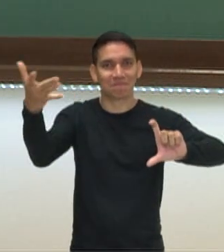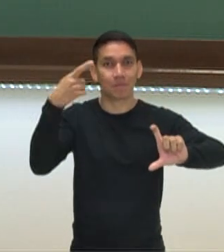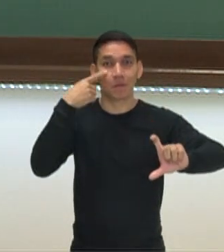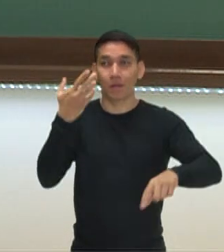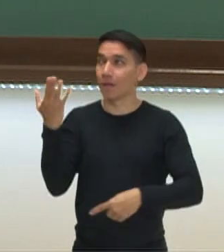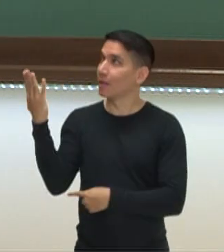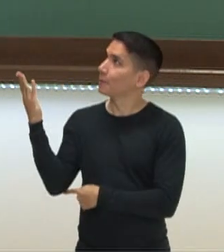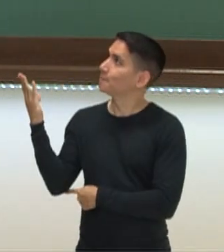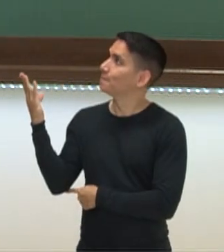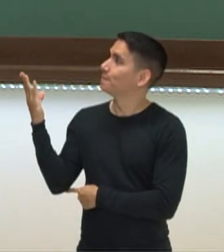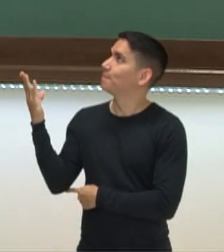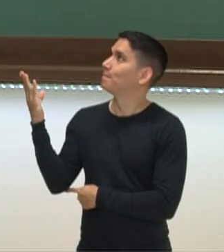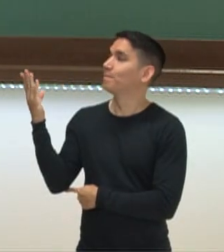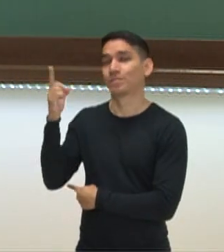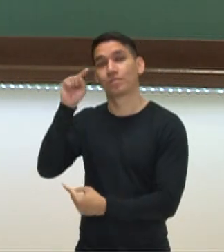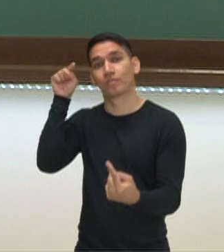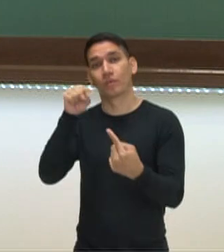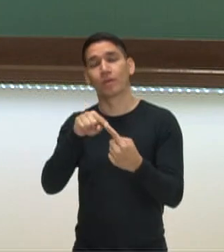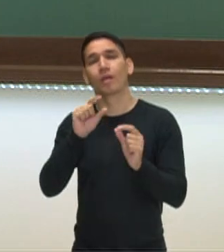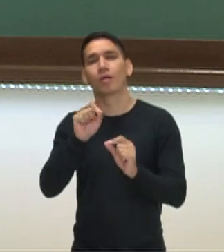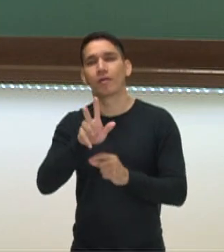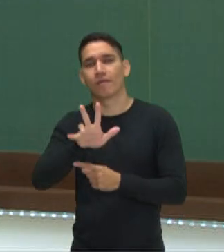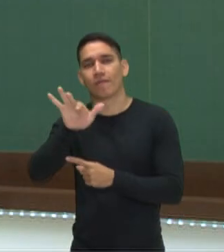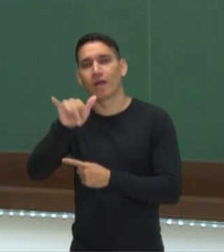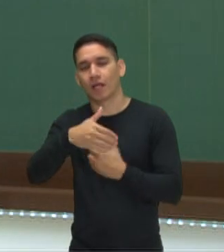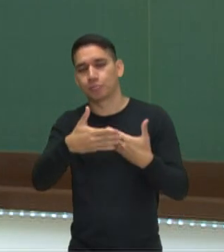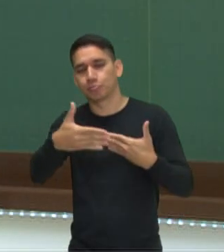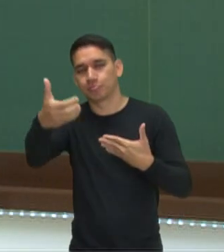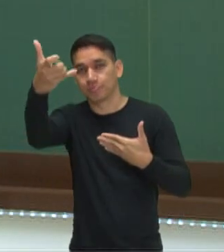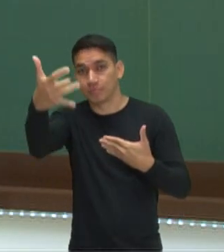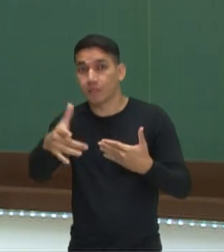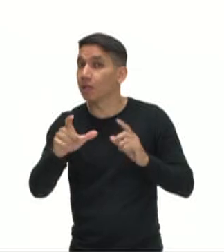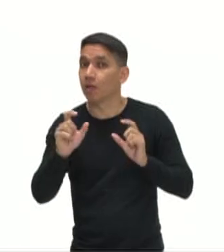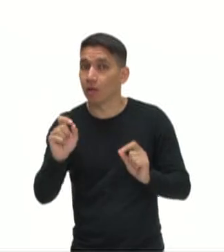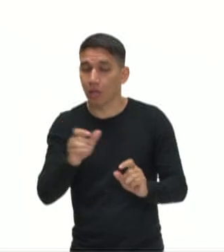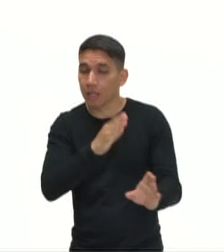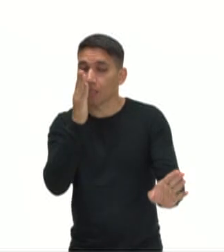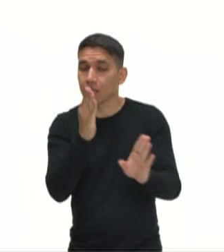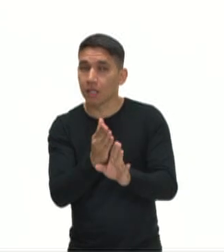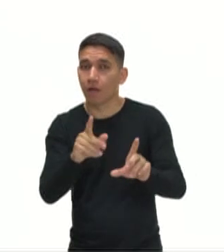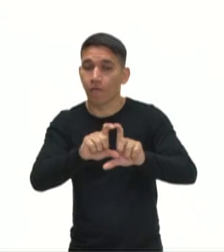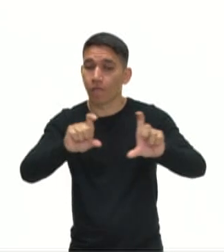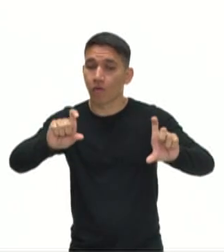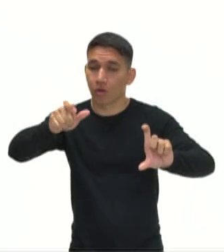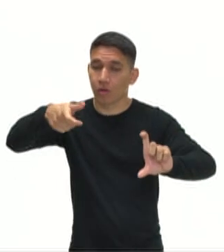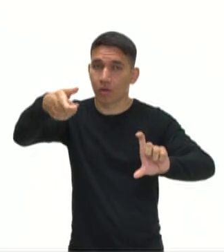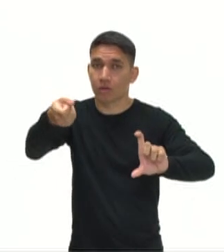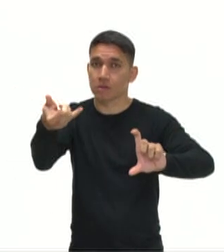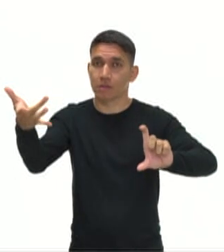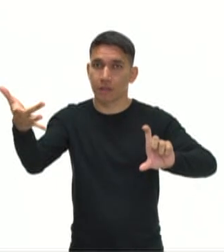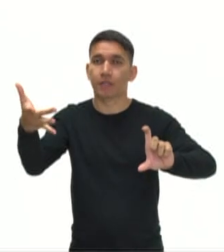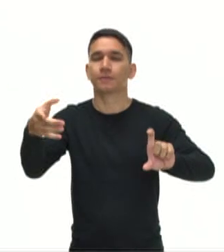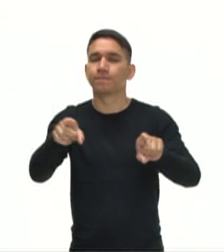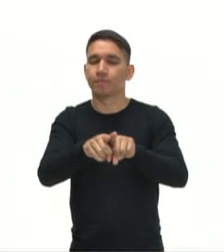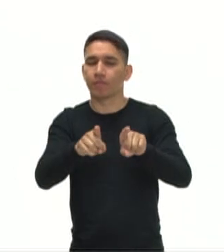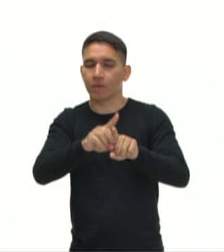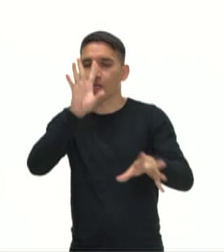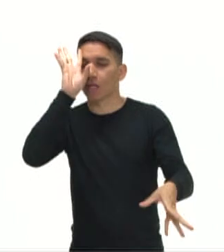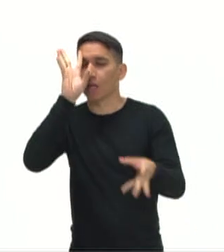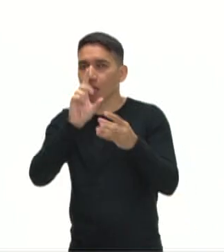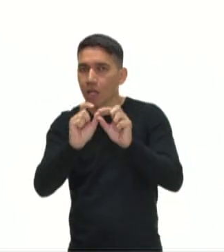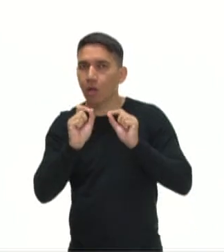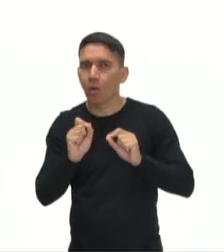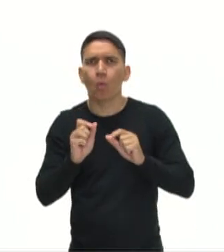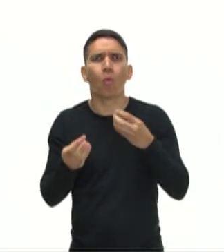Então, vamos lá! Os objetivos da nossa aula: identificar uma função exponencial, reconhecer